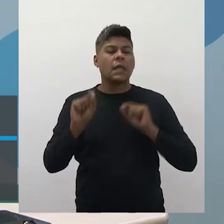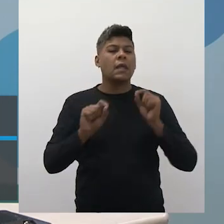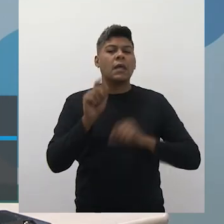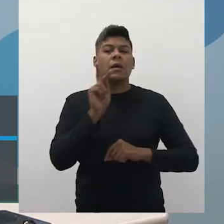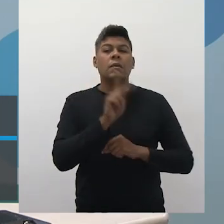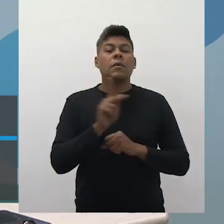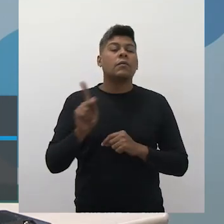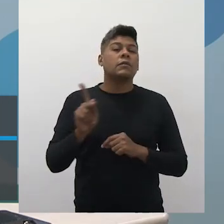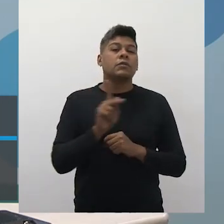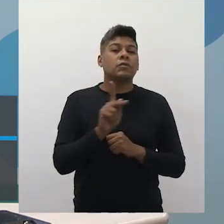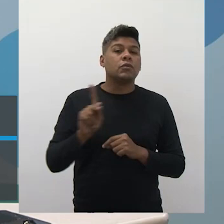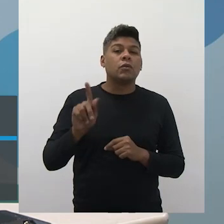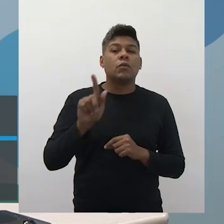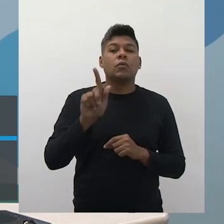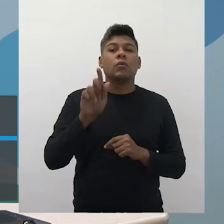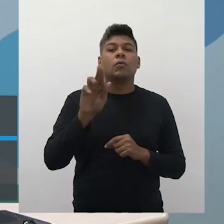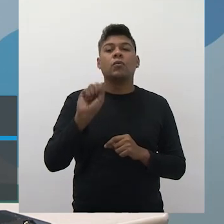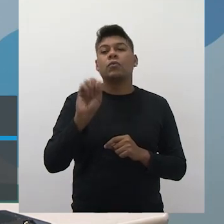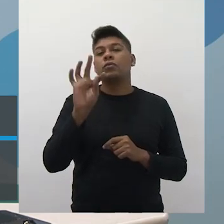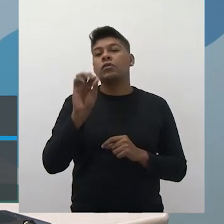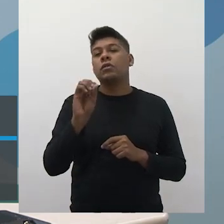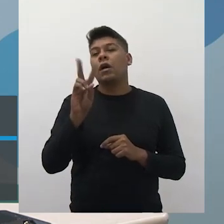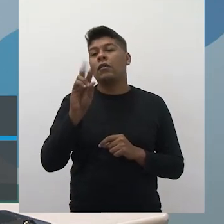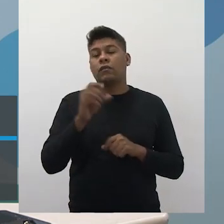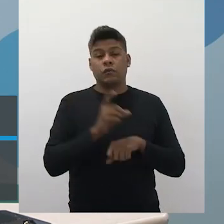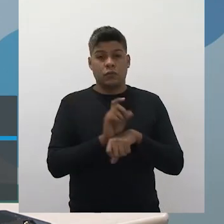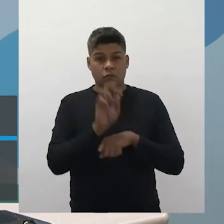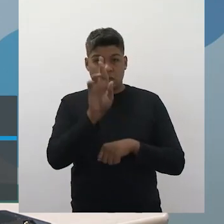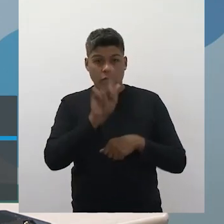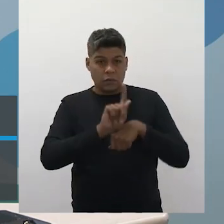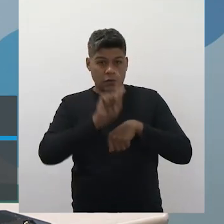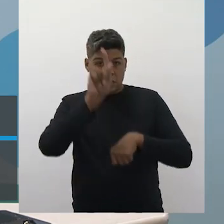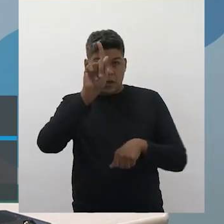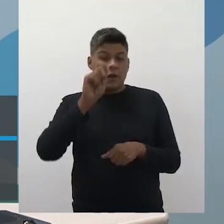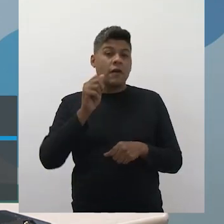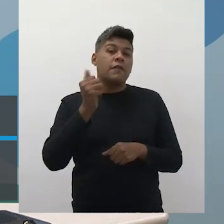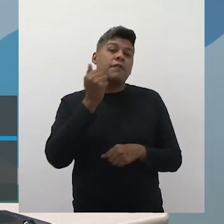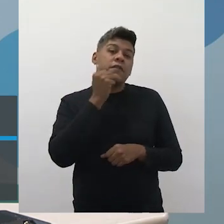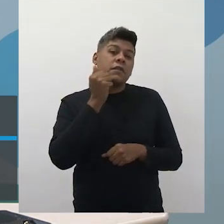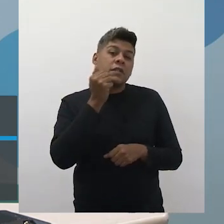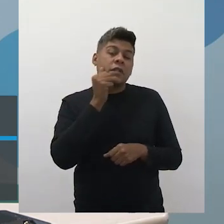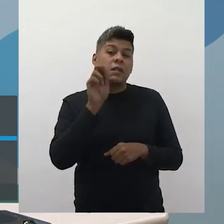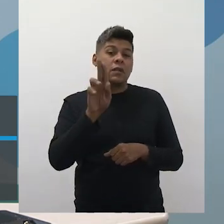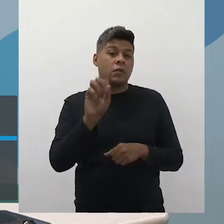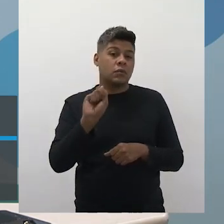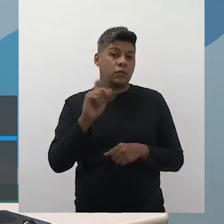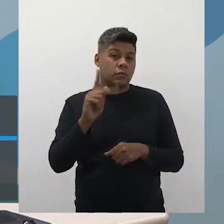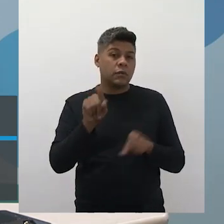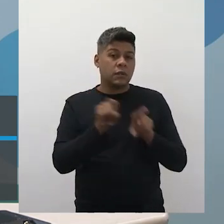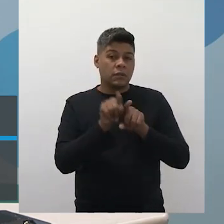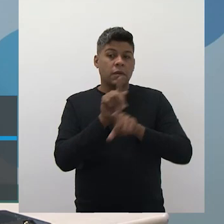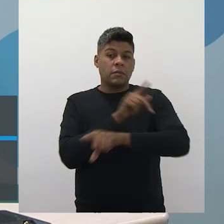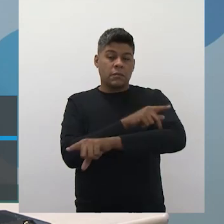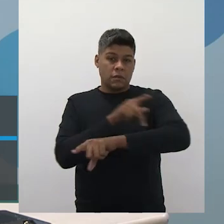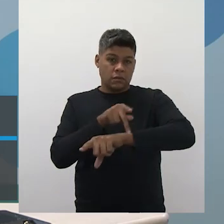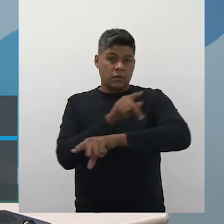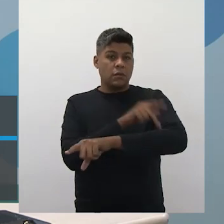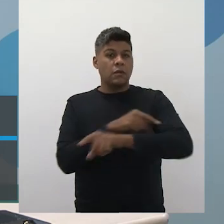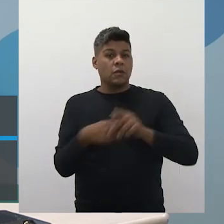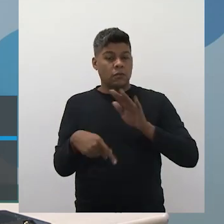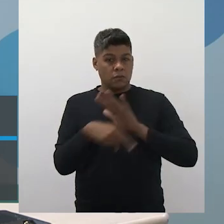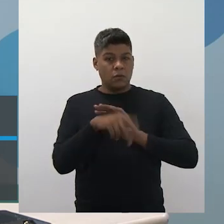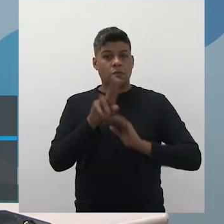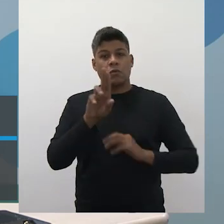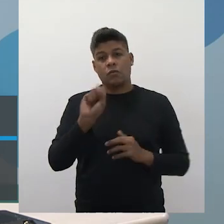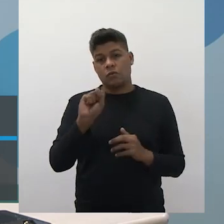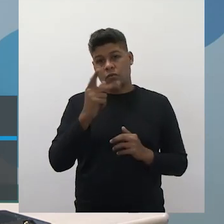professor Gustavo? Ele é doutor, né, possui graduação em Física pela Universidade de São Paulo e Pedagogia também pela Universidade de São